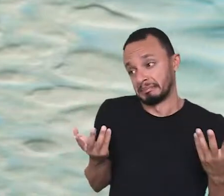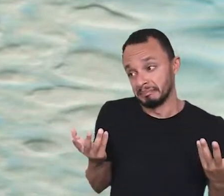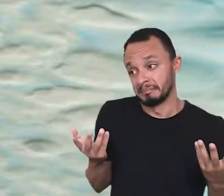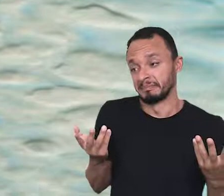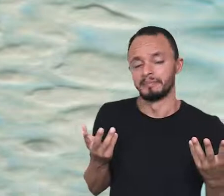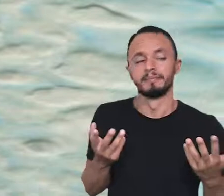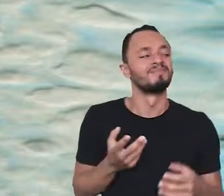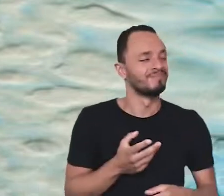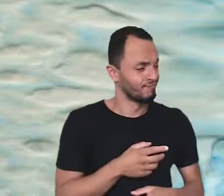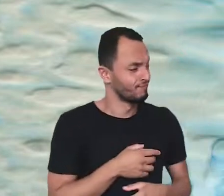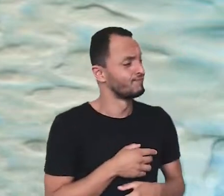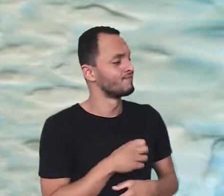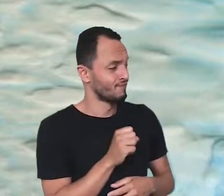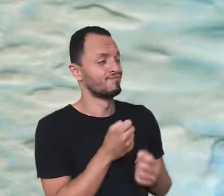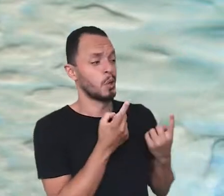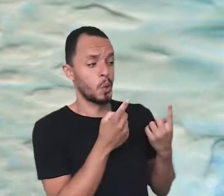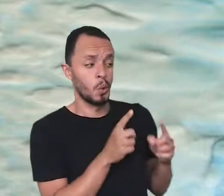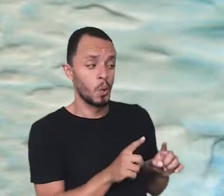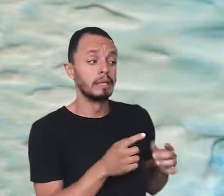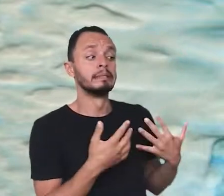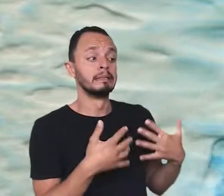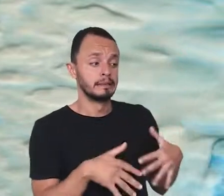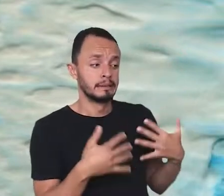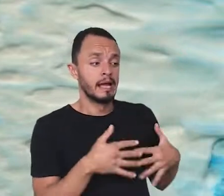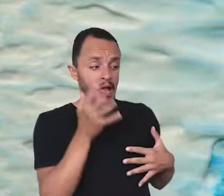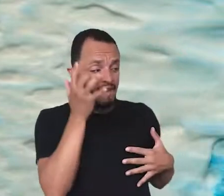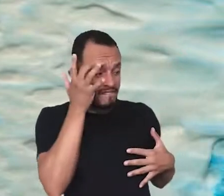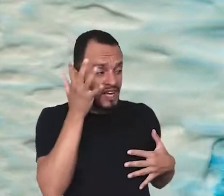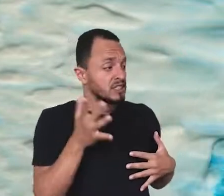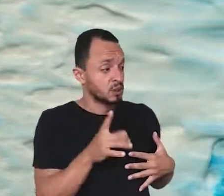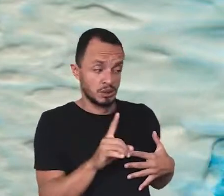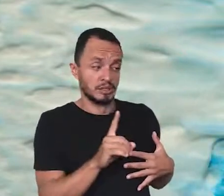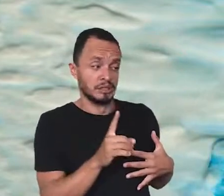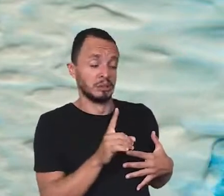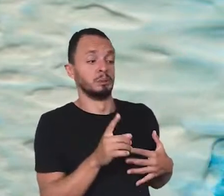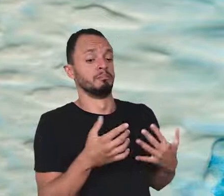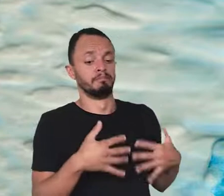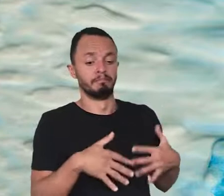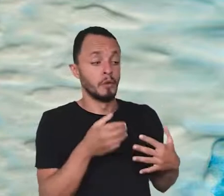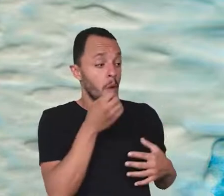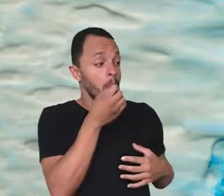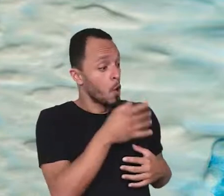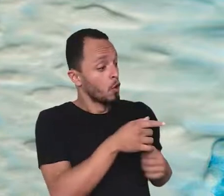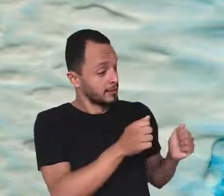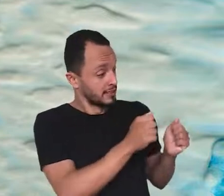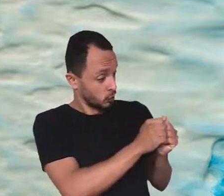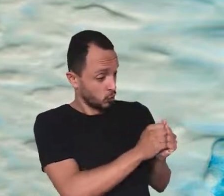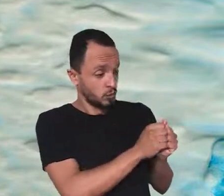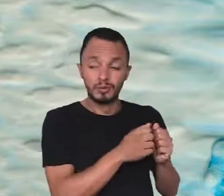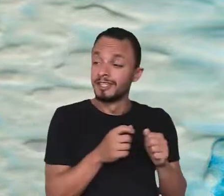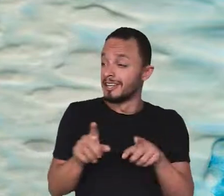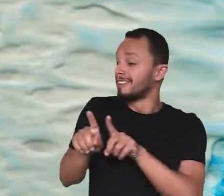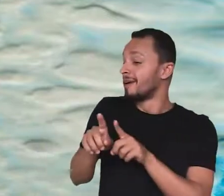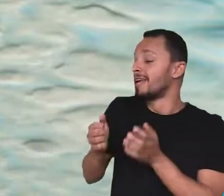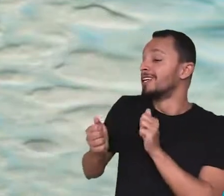custa muito pouco. É, a vida da menina não é fácil, né? Que bom que ela tem você. E a